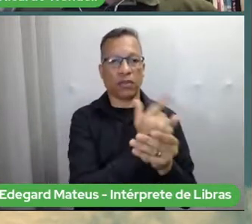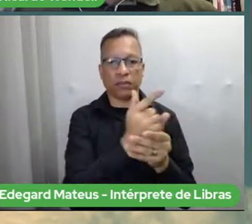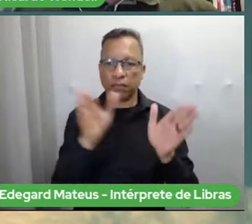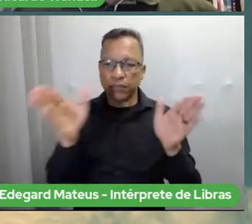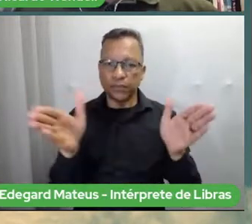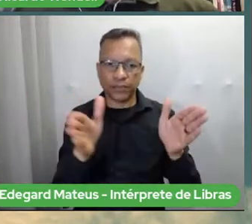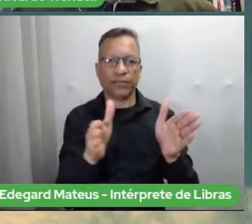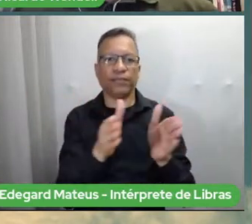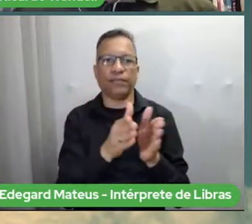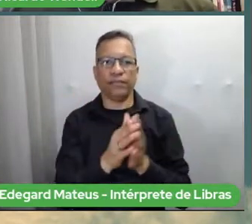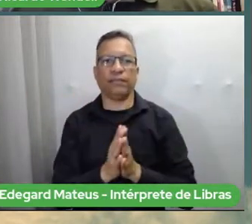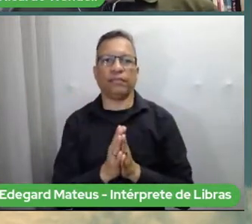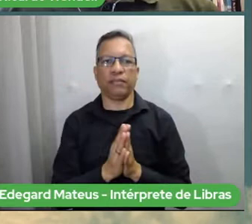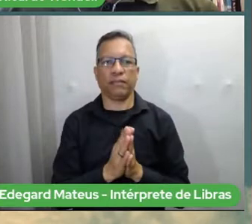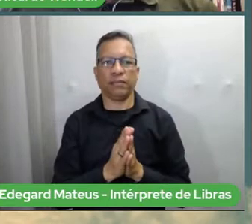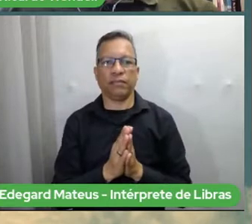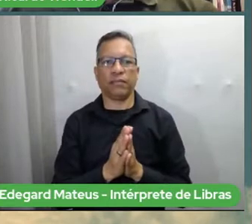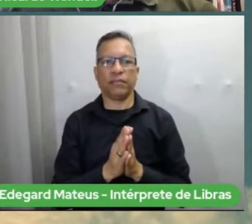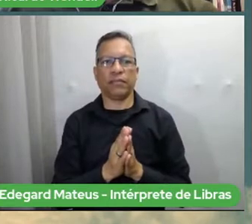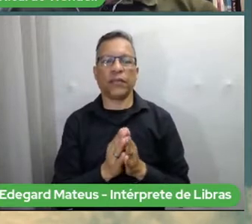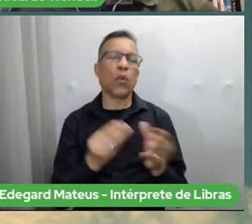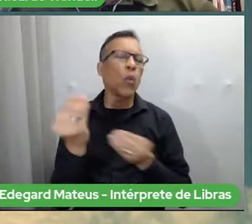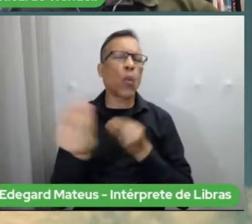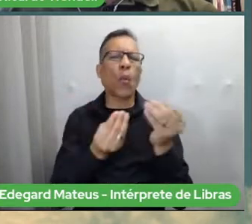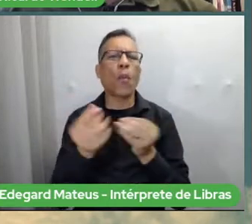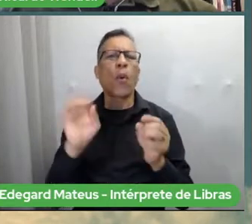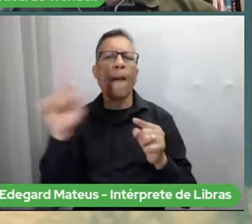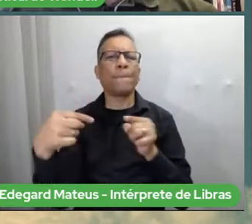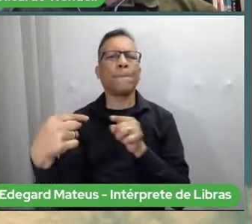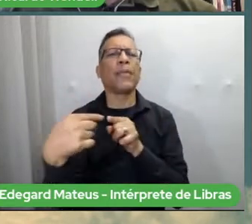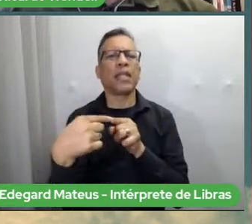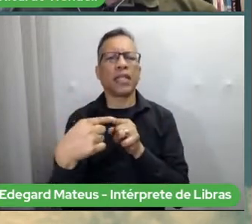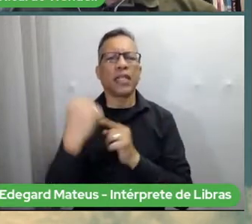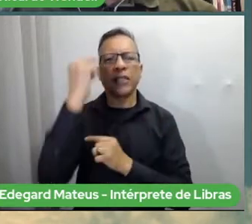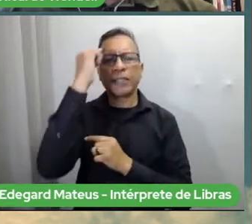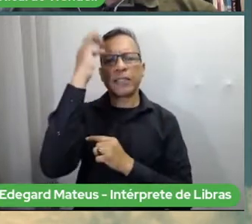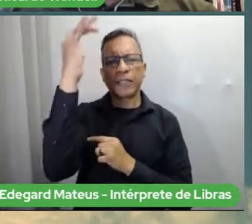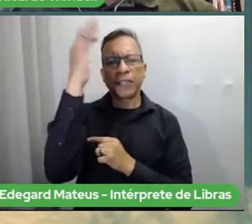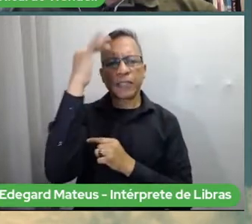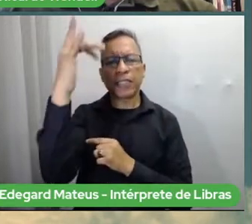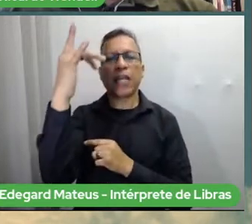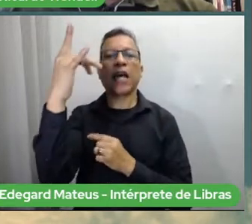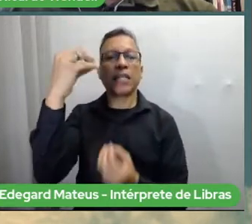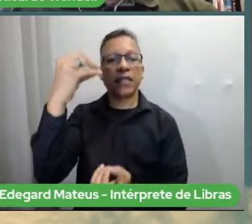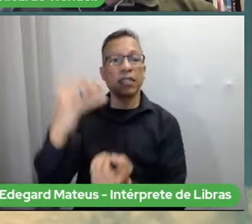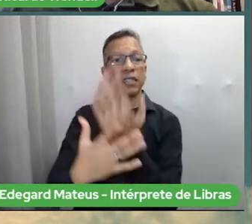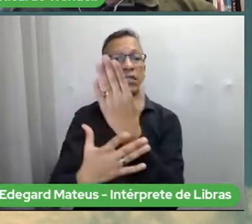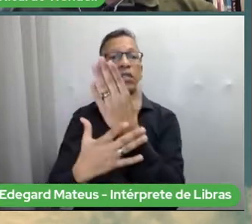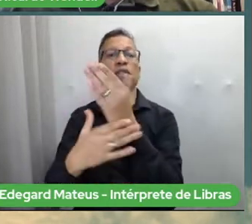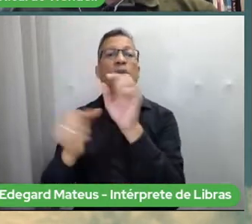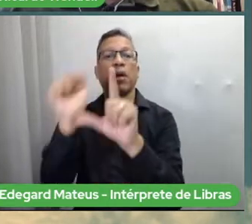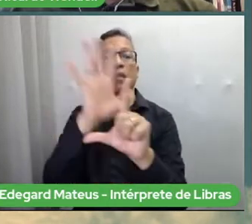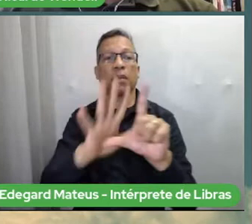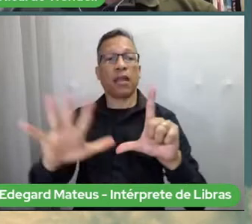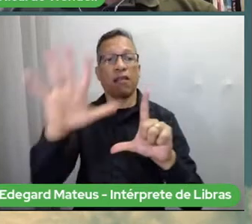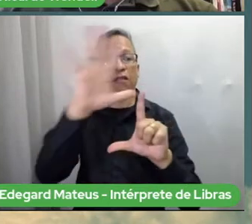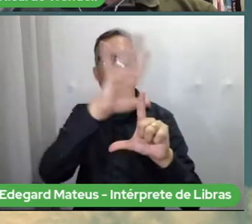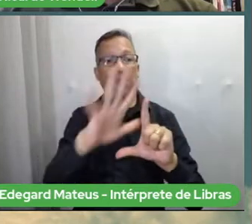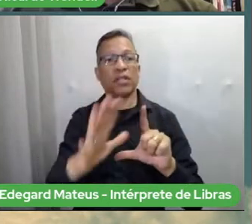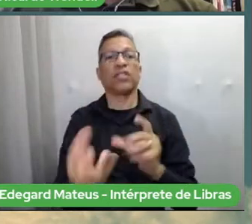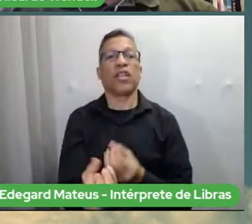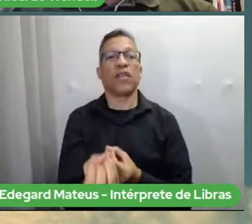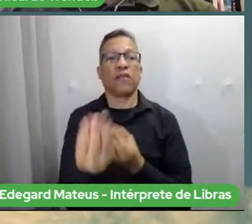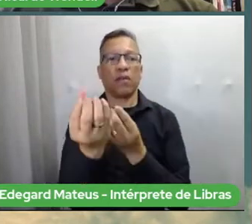favor. E como que seria repensar a construção de uma plataforma de dados para responder